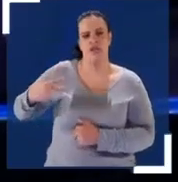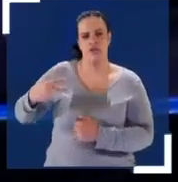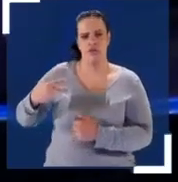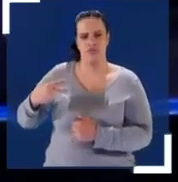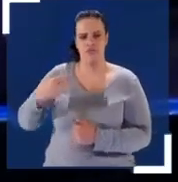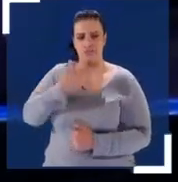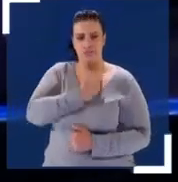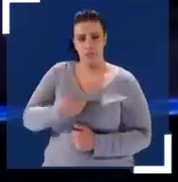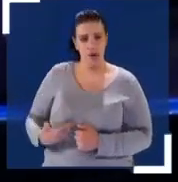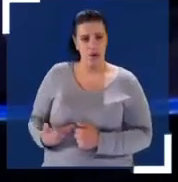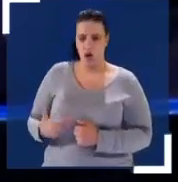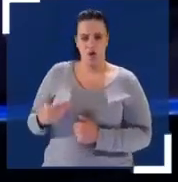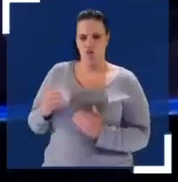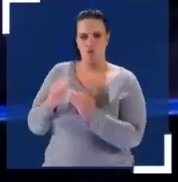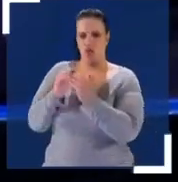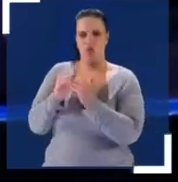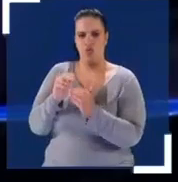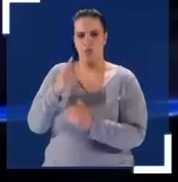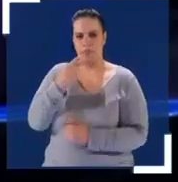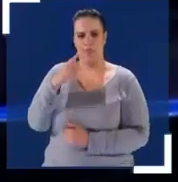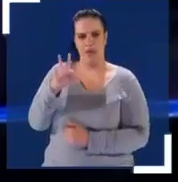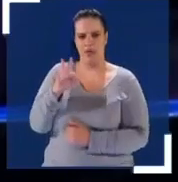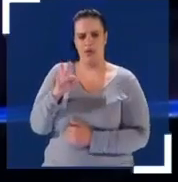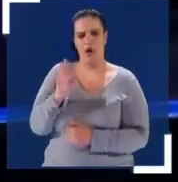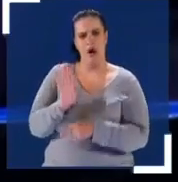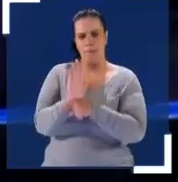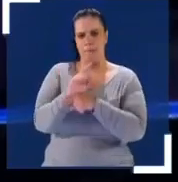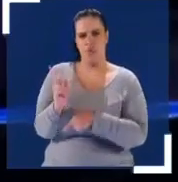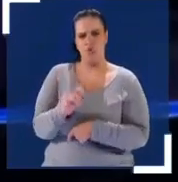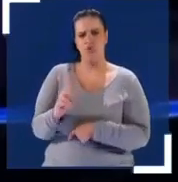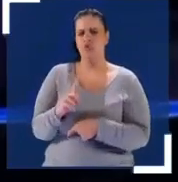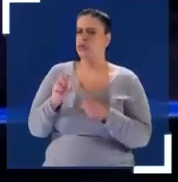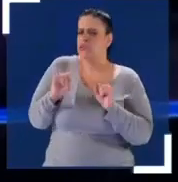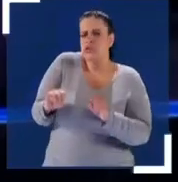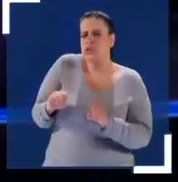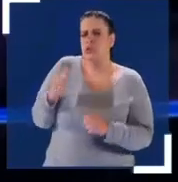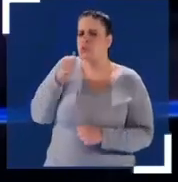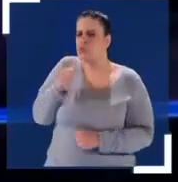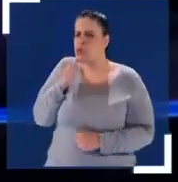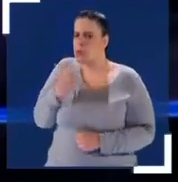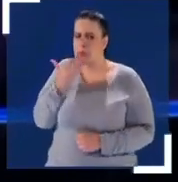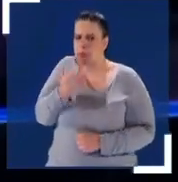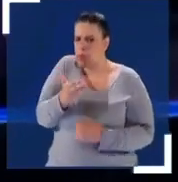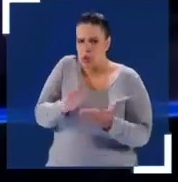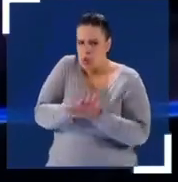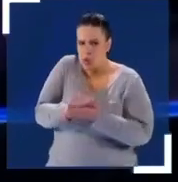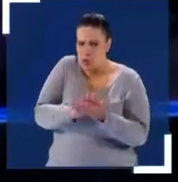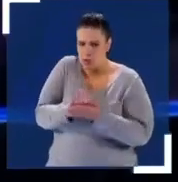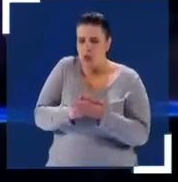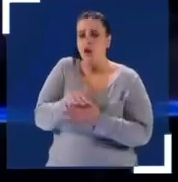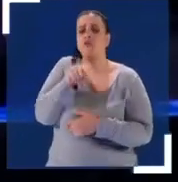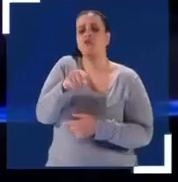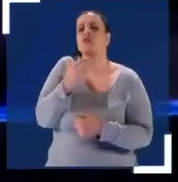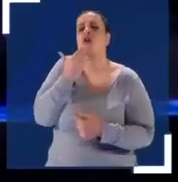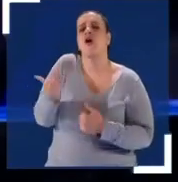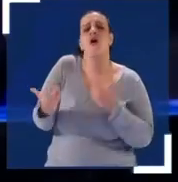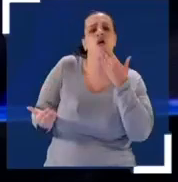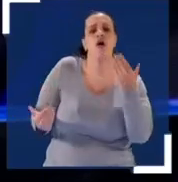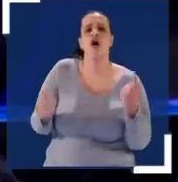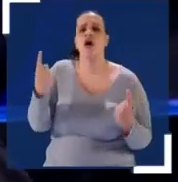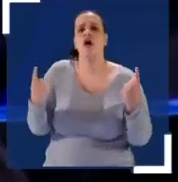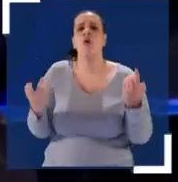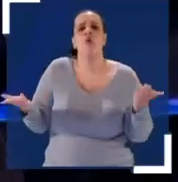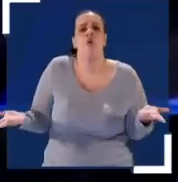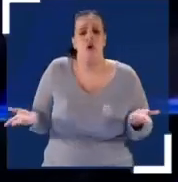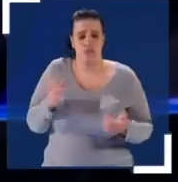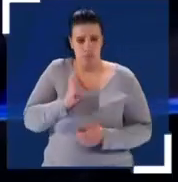de que o senhor não apoiaria o PT. A minha pergunta é, se não houvesse um pedido da sua vice, quem o senhor apoiaria nesse momento? O